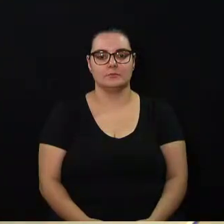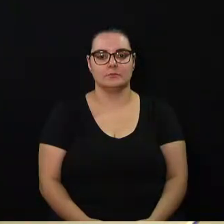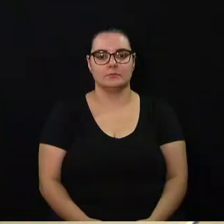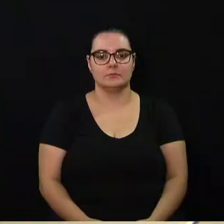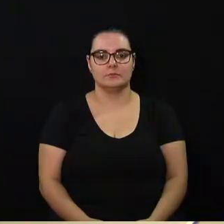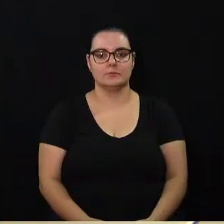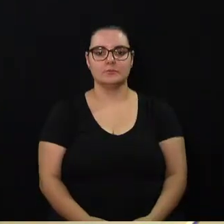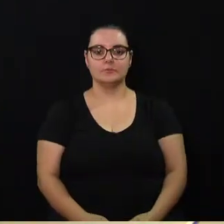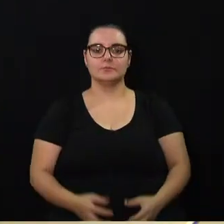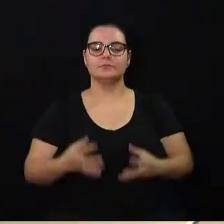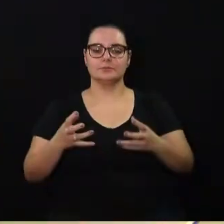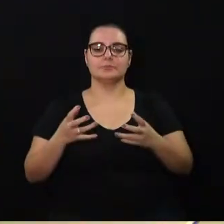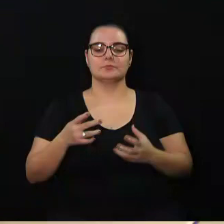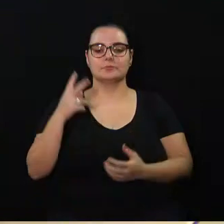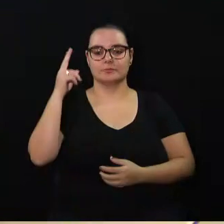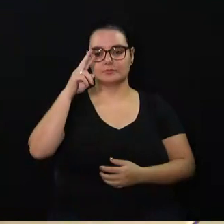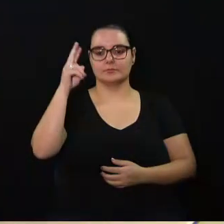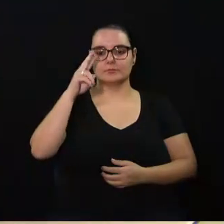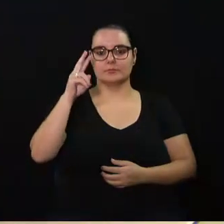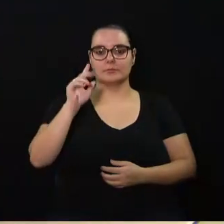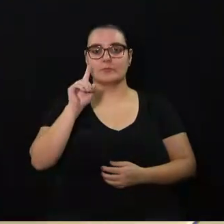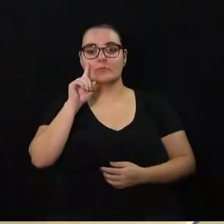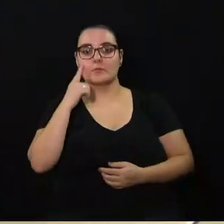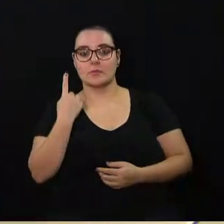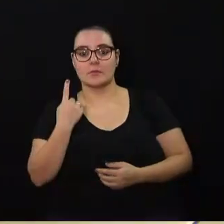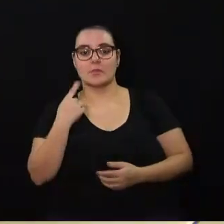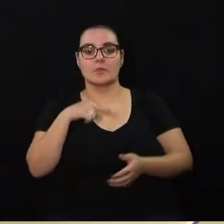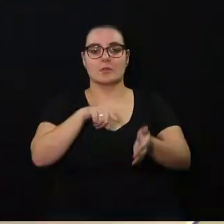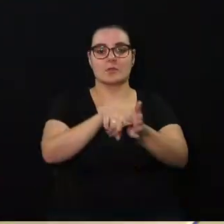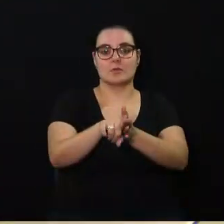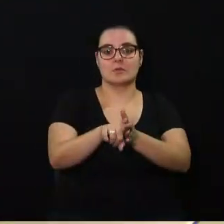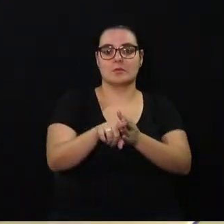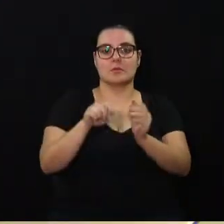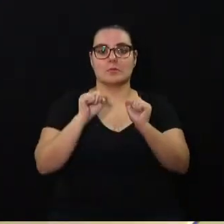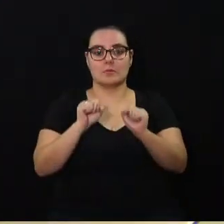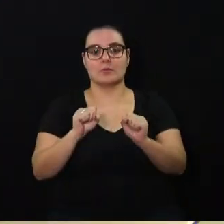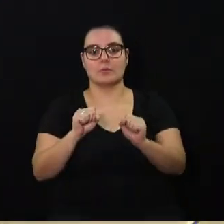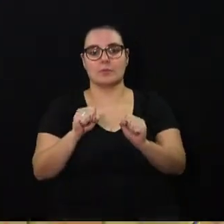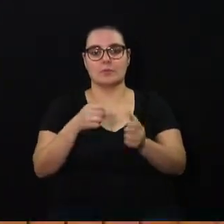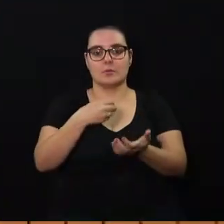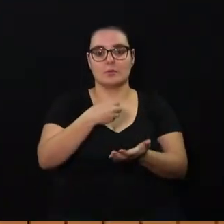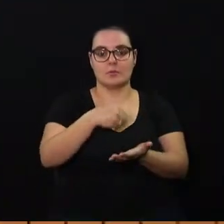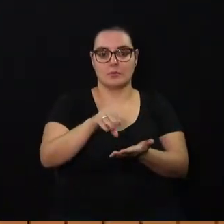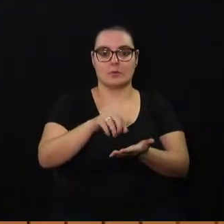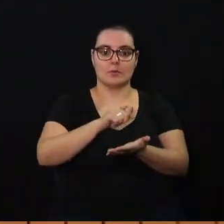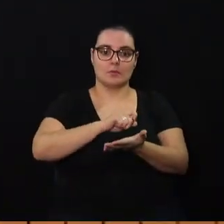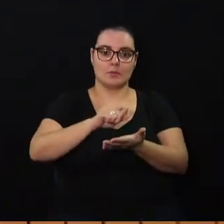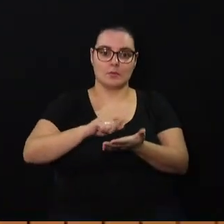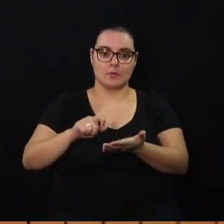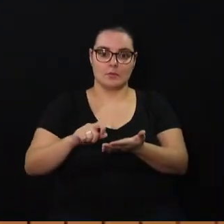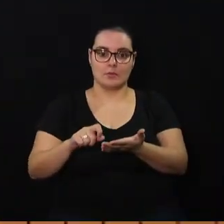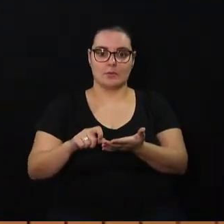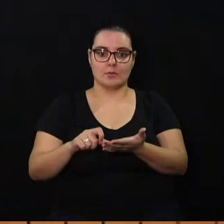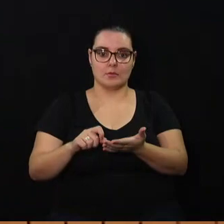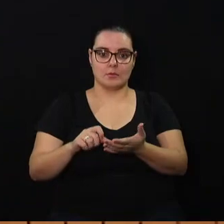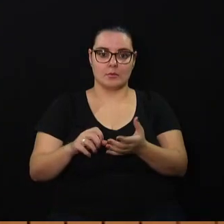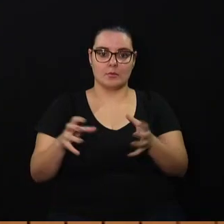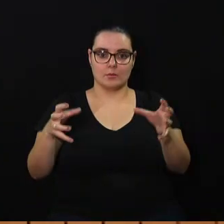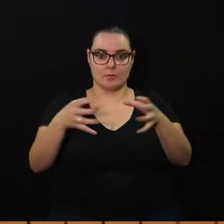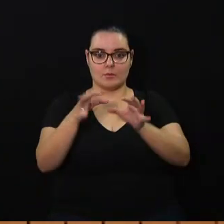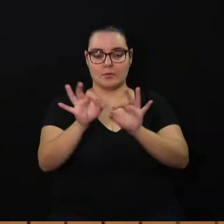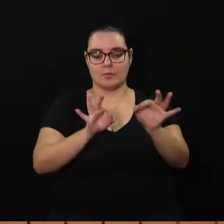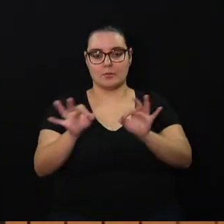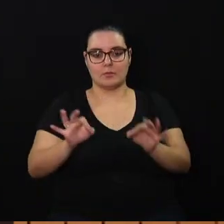gostaríamos de lembrar que dúvidas e perguntas podem ser encaminhadas por escrito nos formulários que estão com a equipe